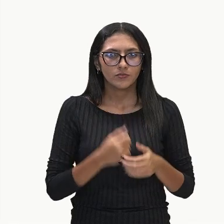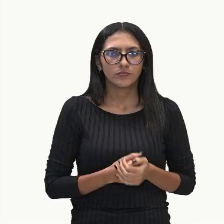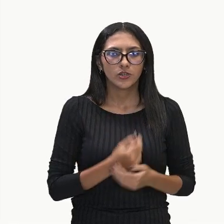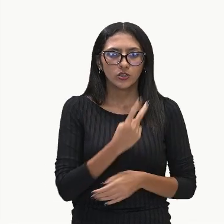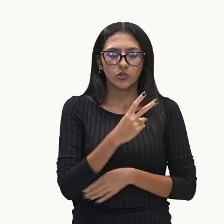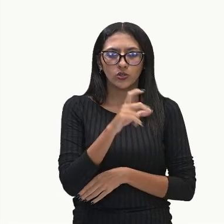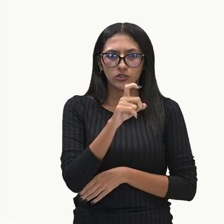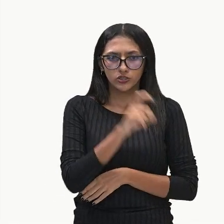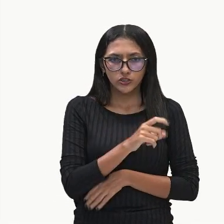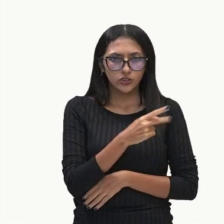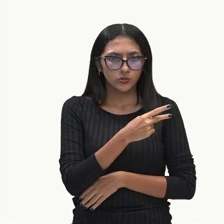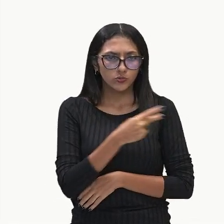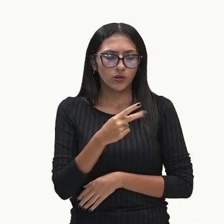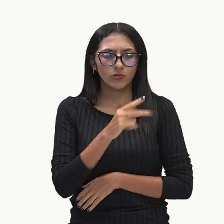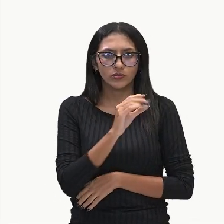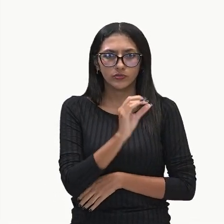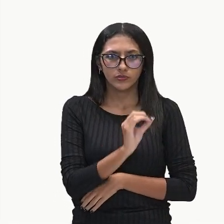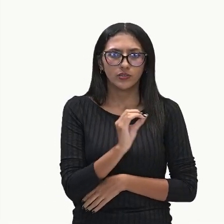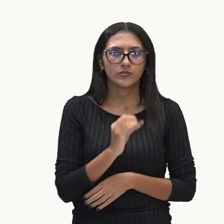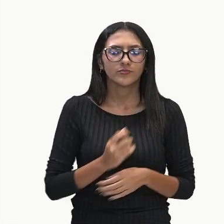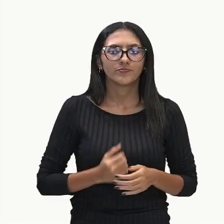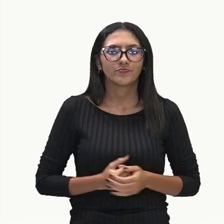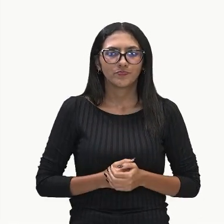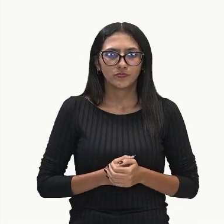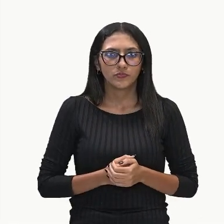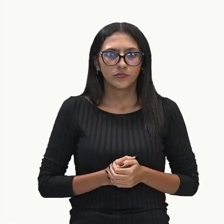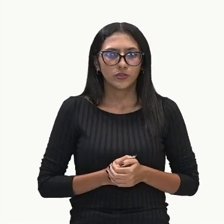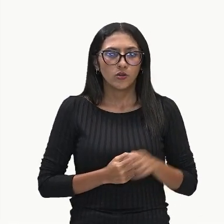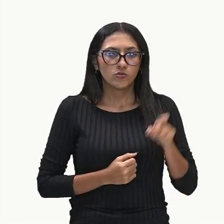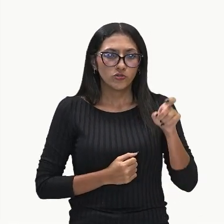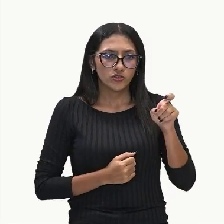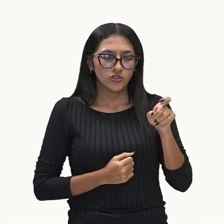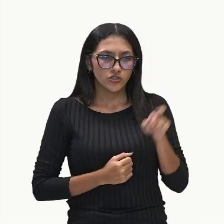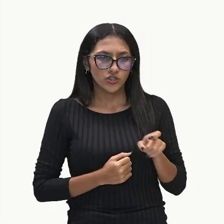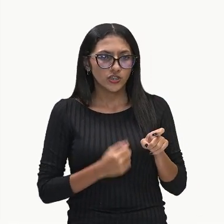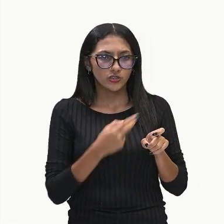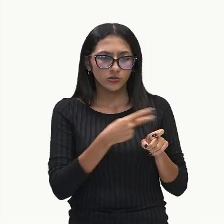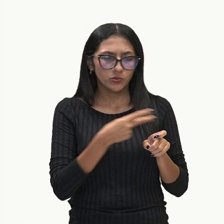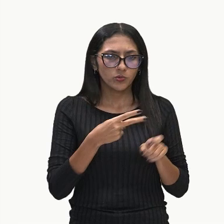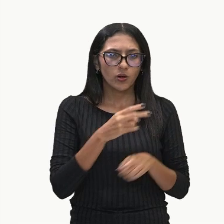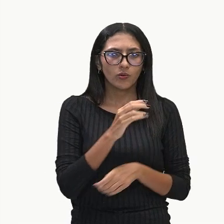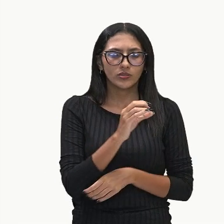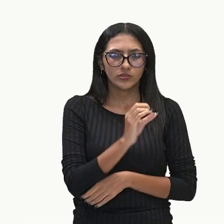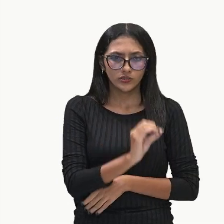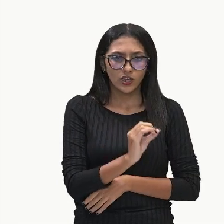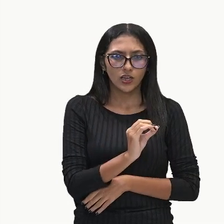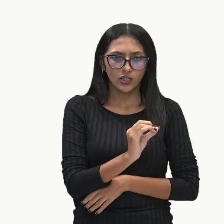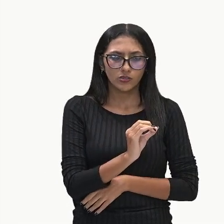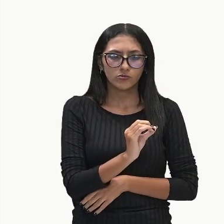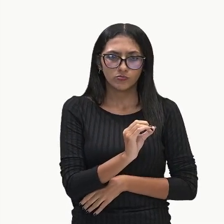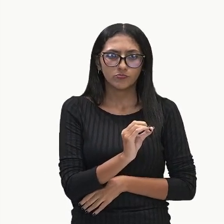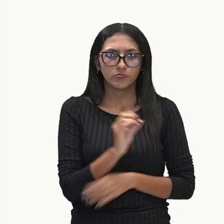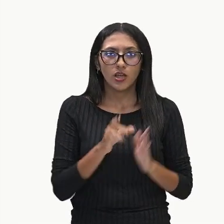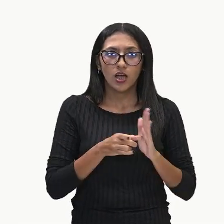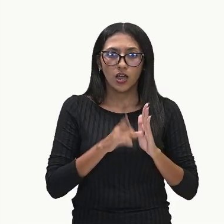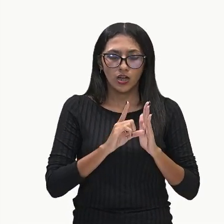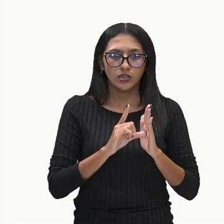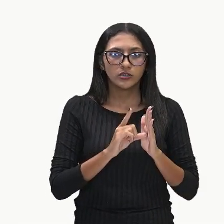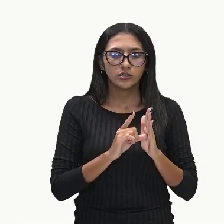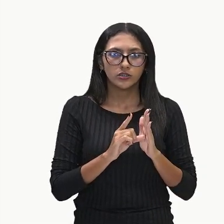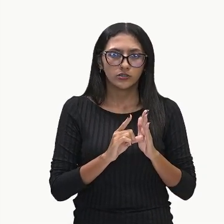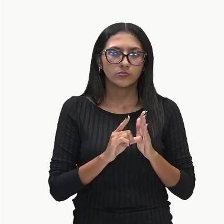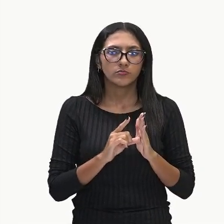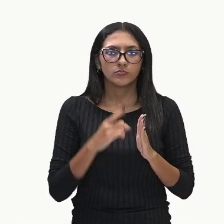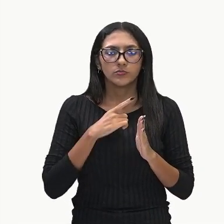a 0. Para achar o valor do x, o 2 que está multiplicando pelo x vai passar para o